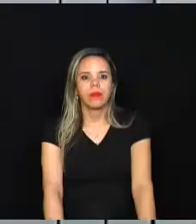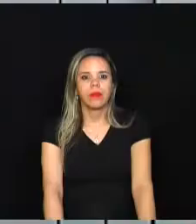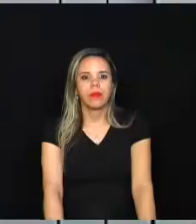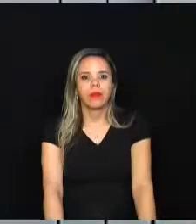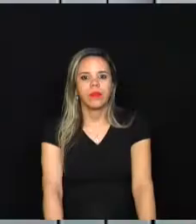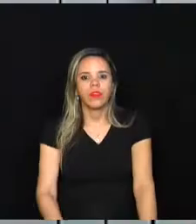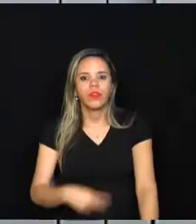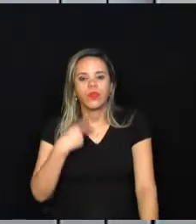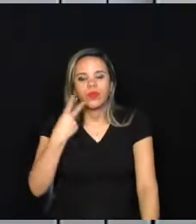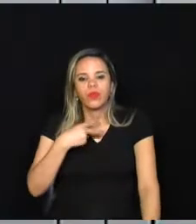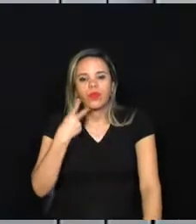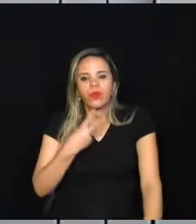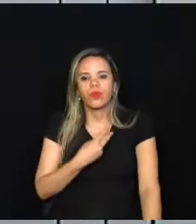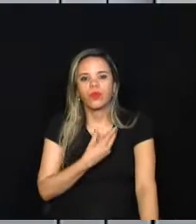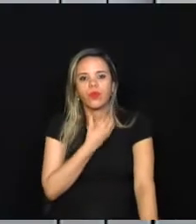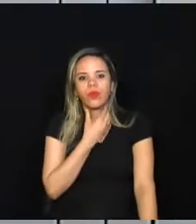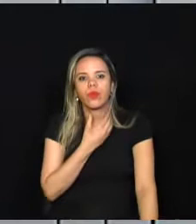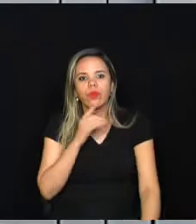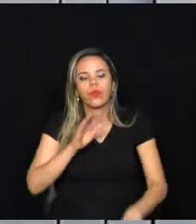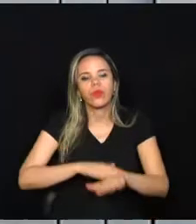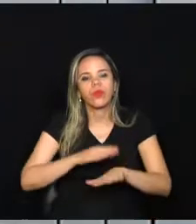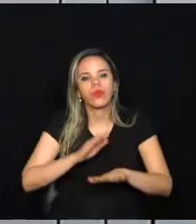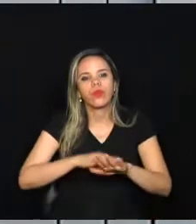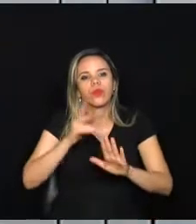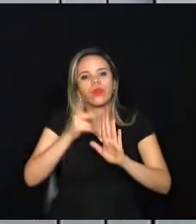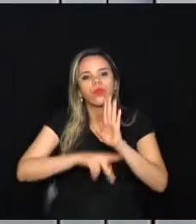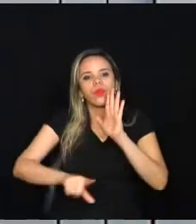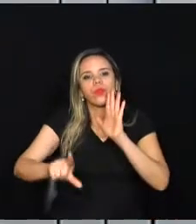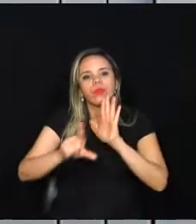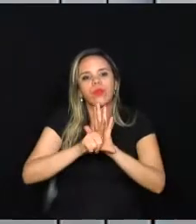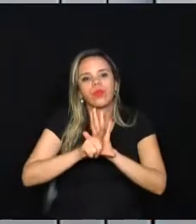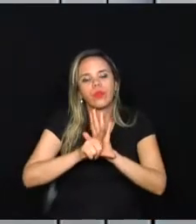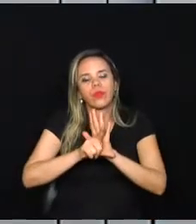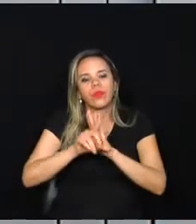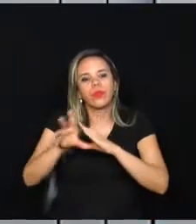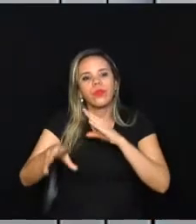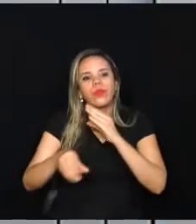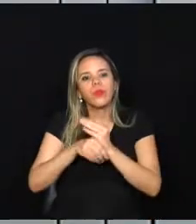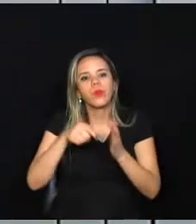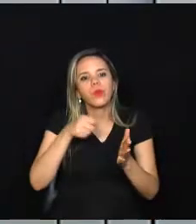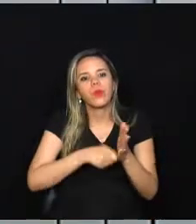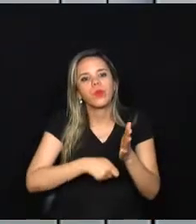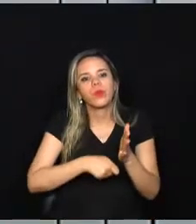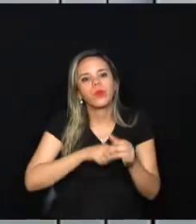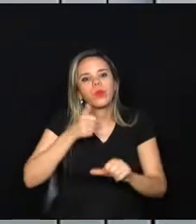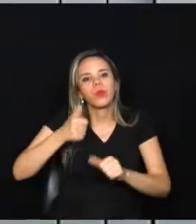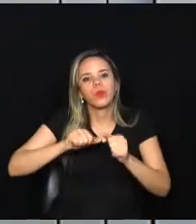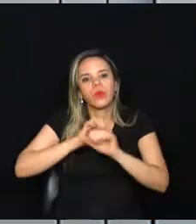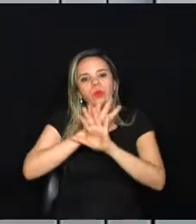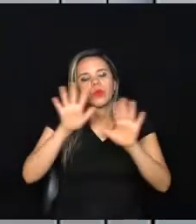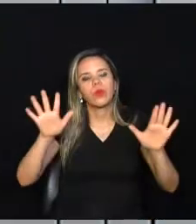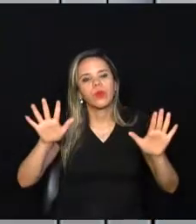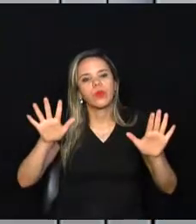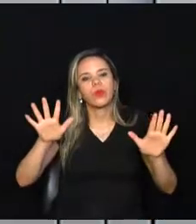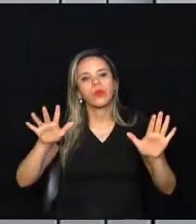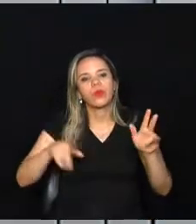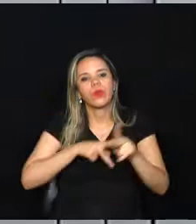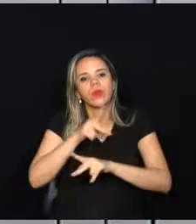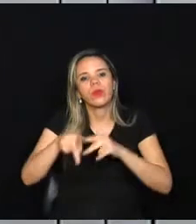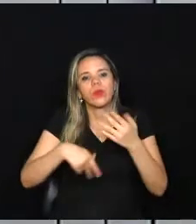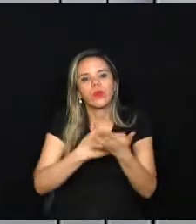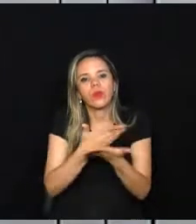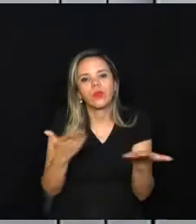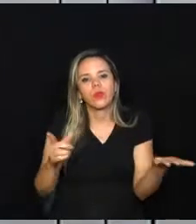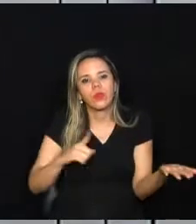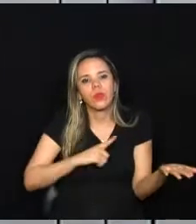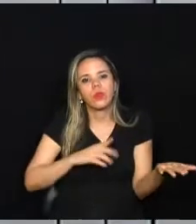O vereador Carmo Luiz é autor de um projeto de lei que institui uma política de transparência para que a população